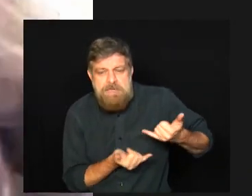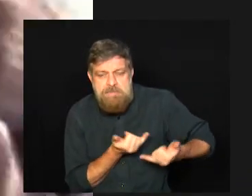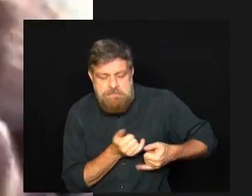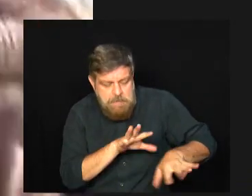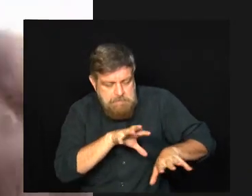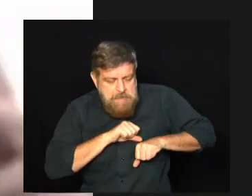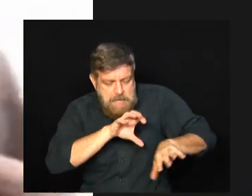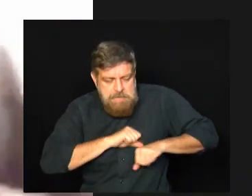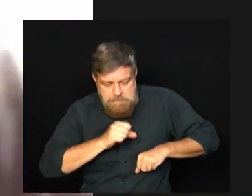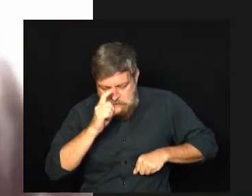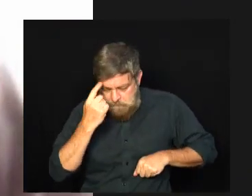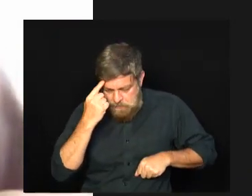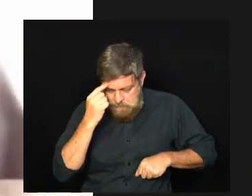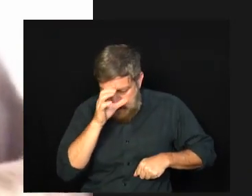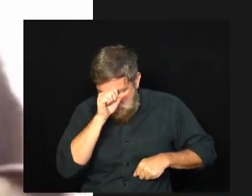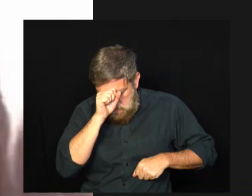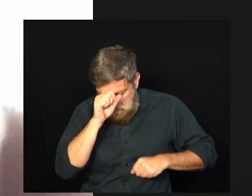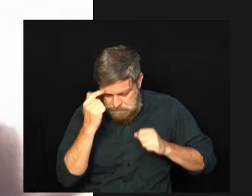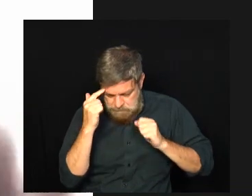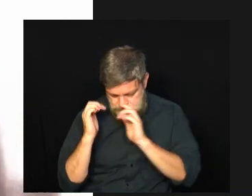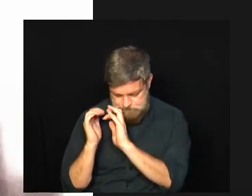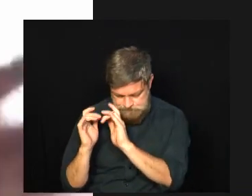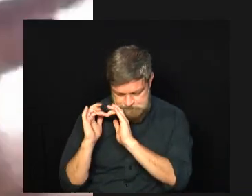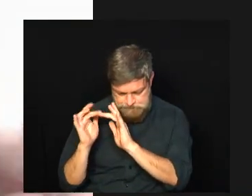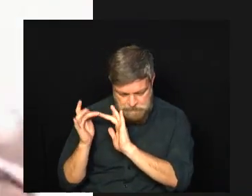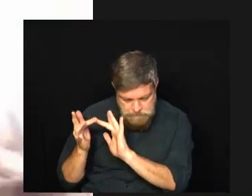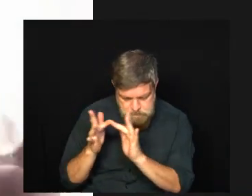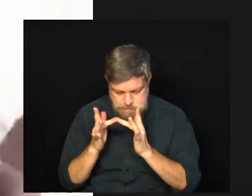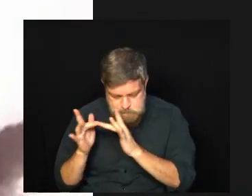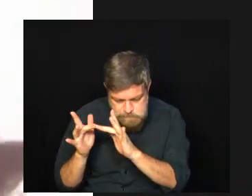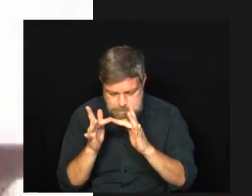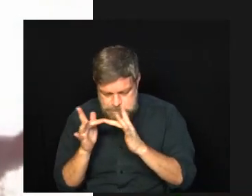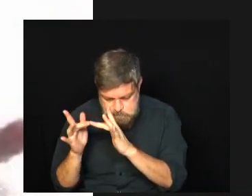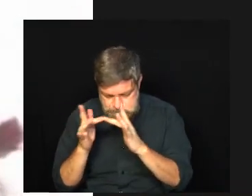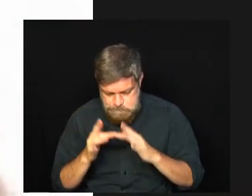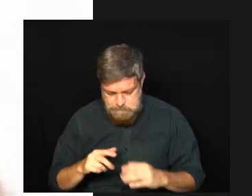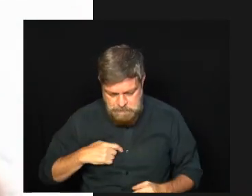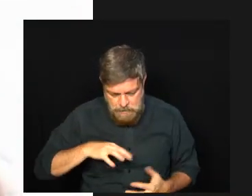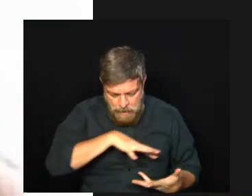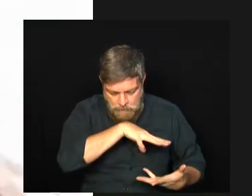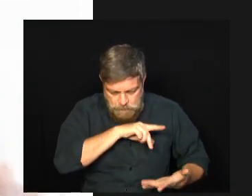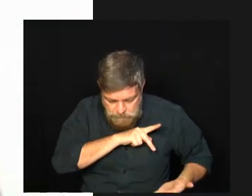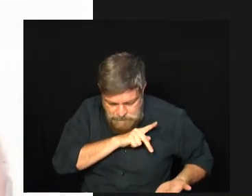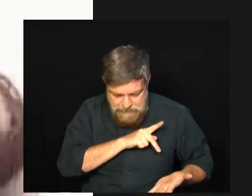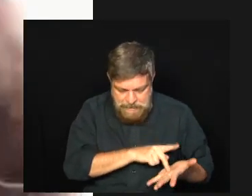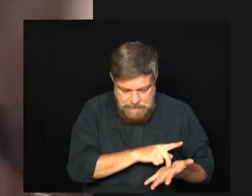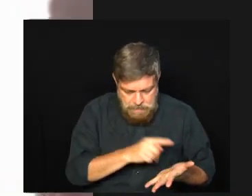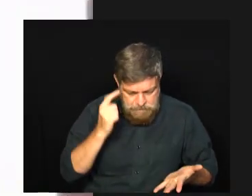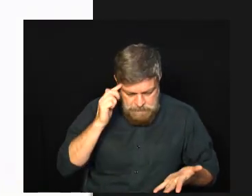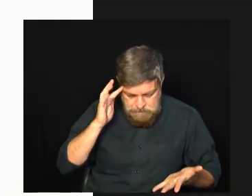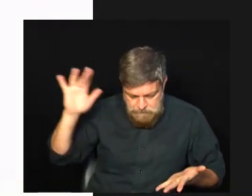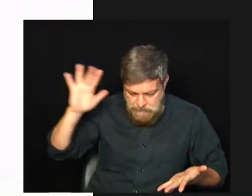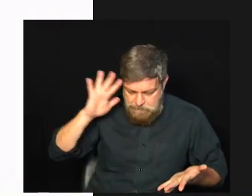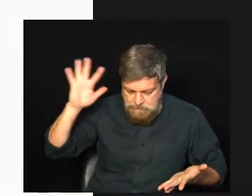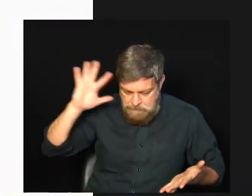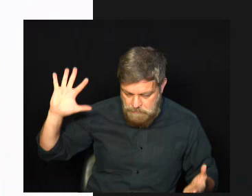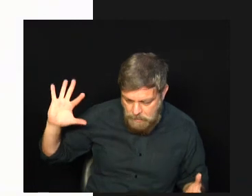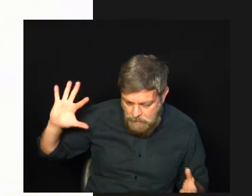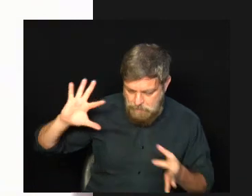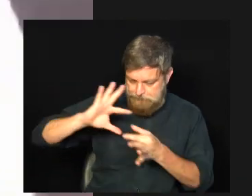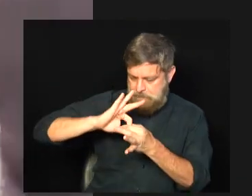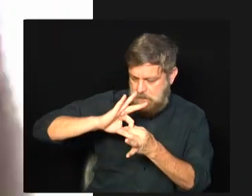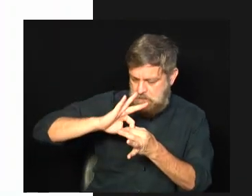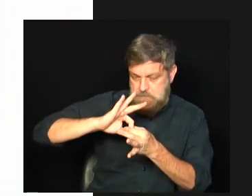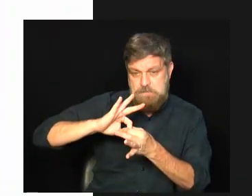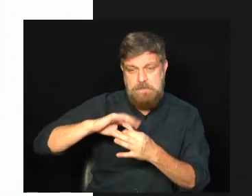começa o jogo, ela faz uma transposição do mundo real para o mundo imaginário.